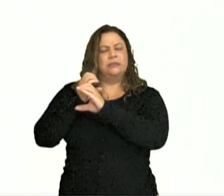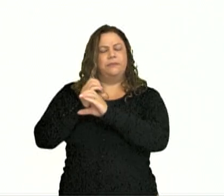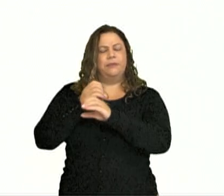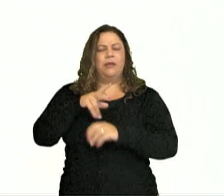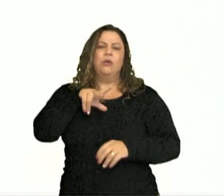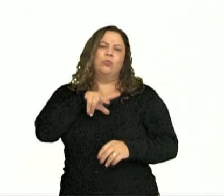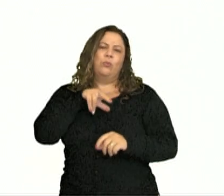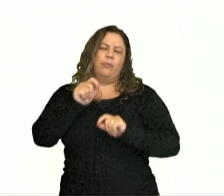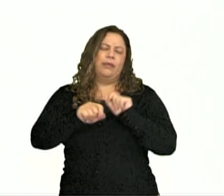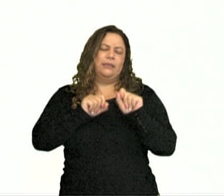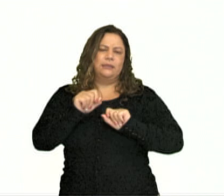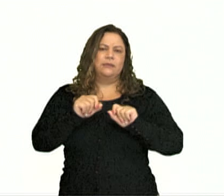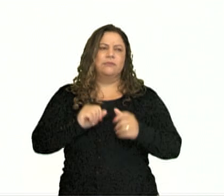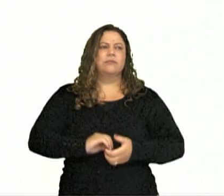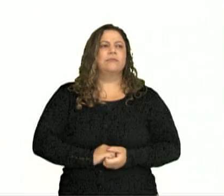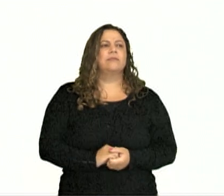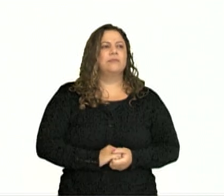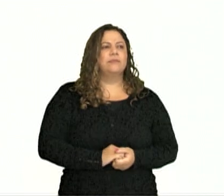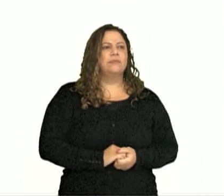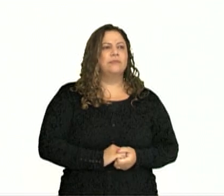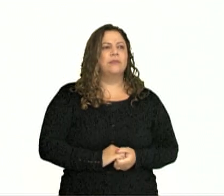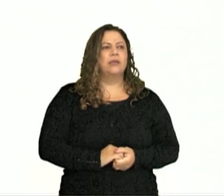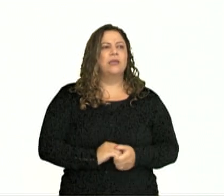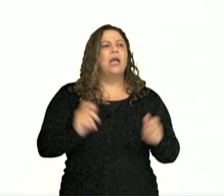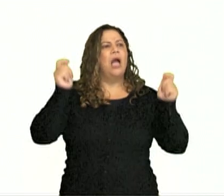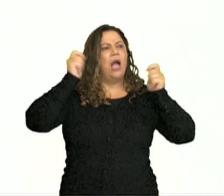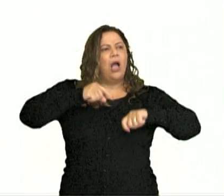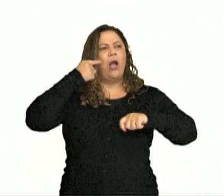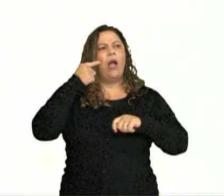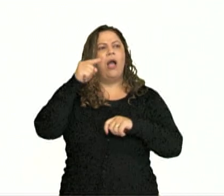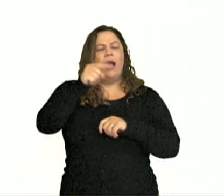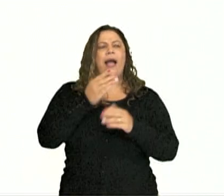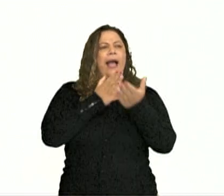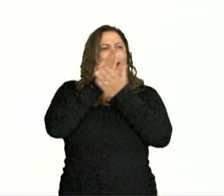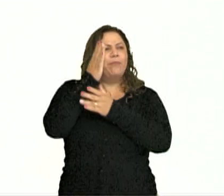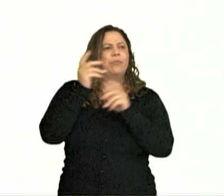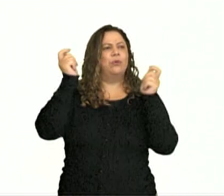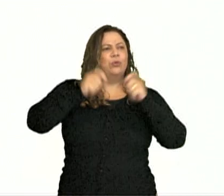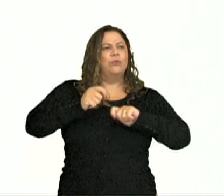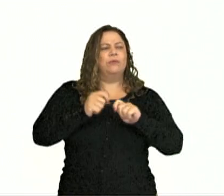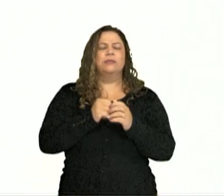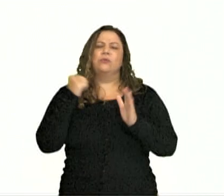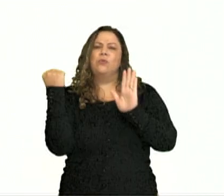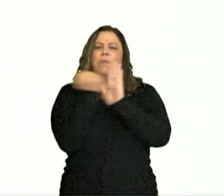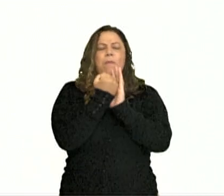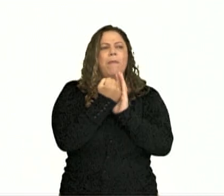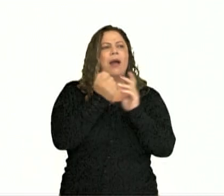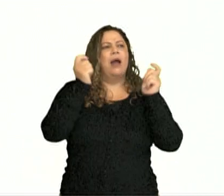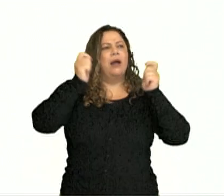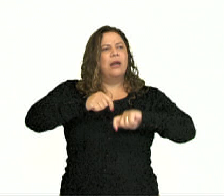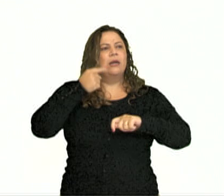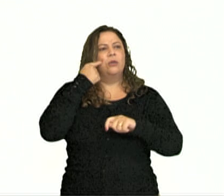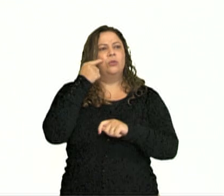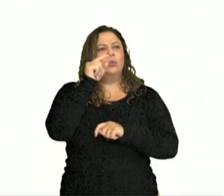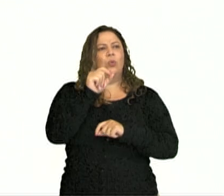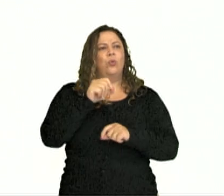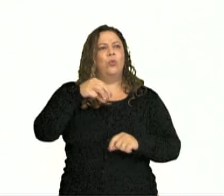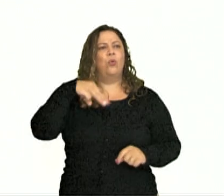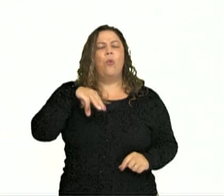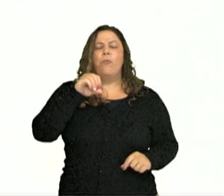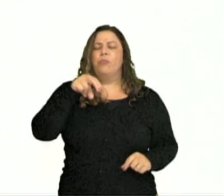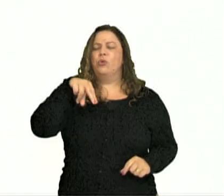marco legal reacende a discussão sobre pontos relevantes para um serviço que pressupõe o monopólio do